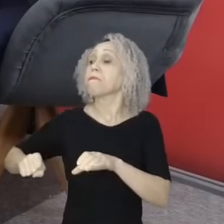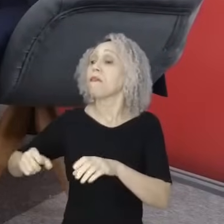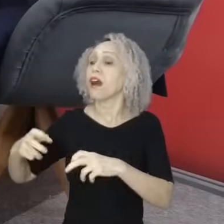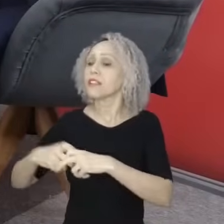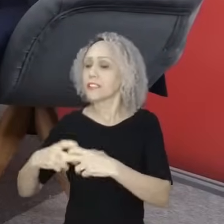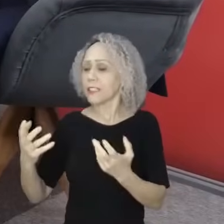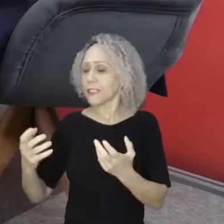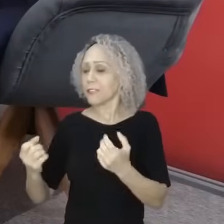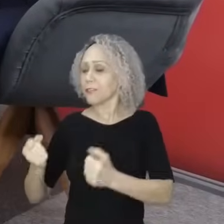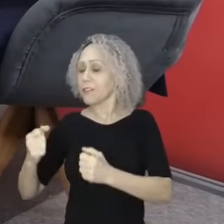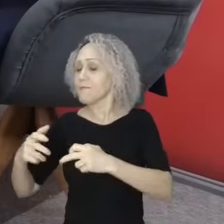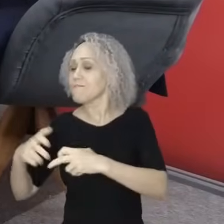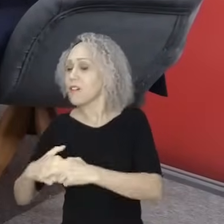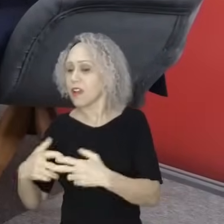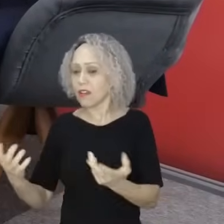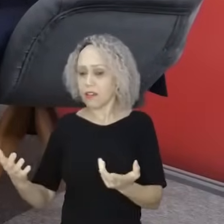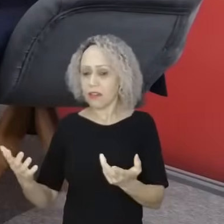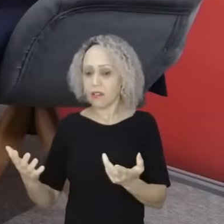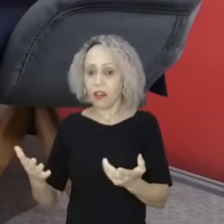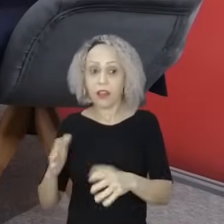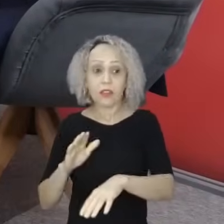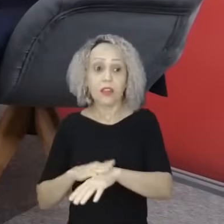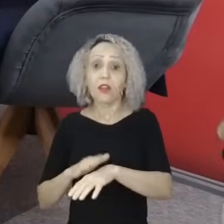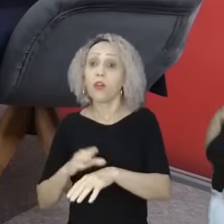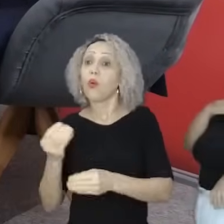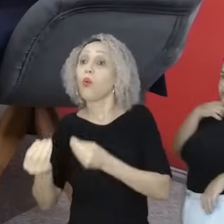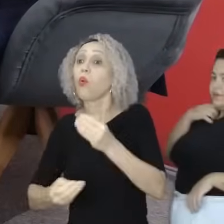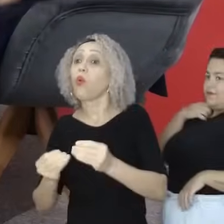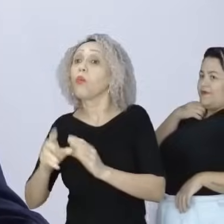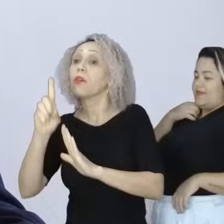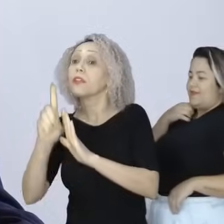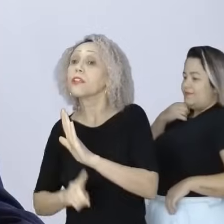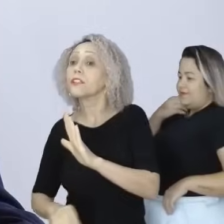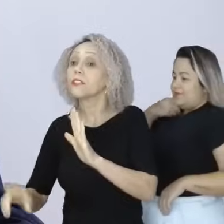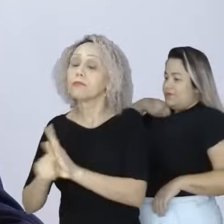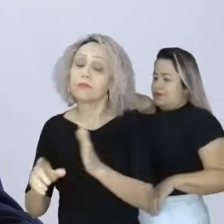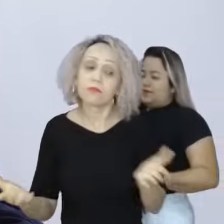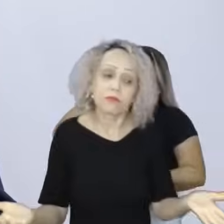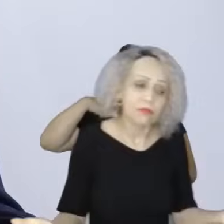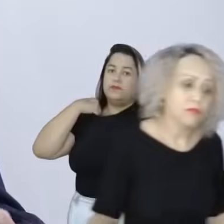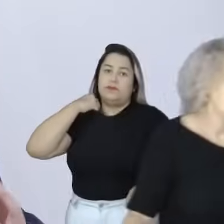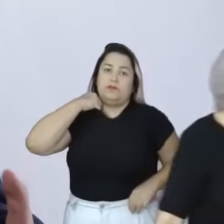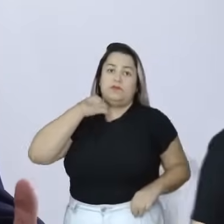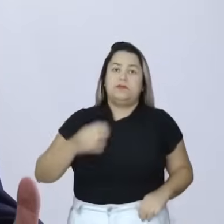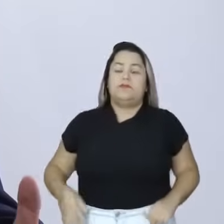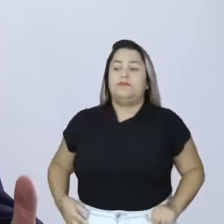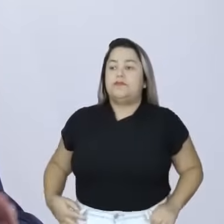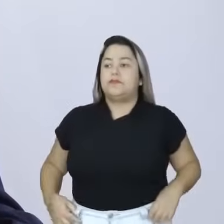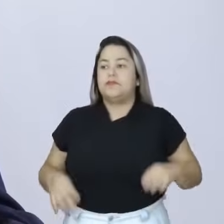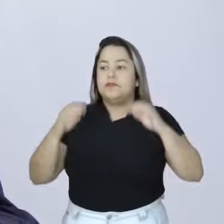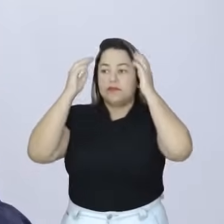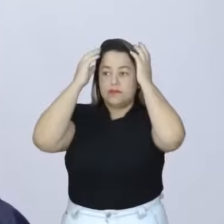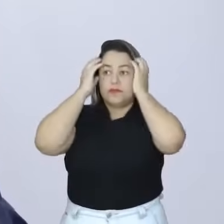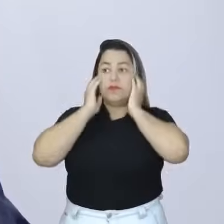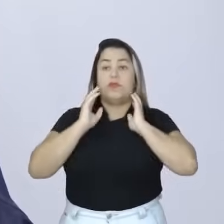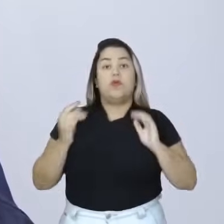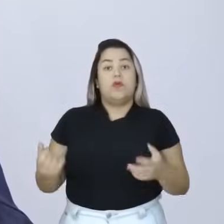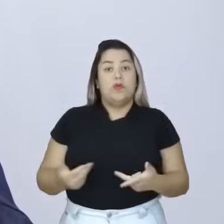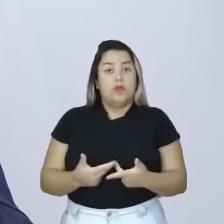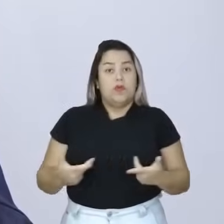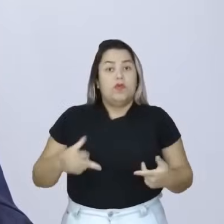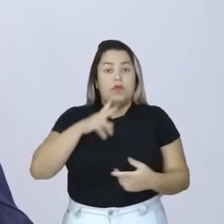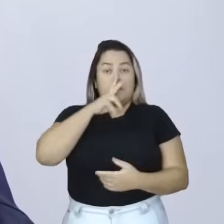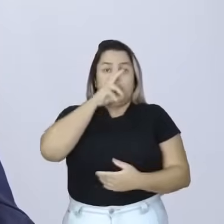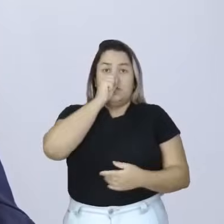hora da dificuldade não tem nenhum tipo de proteção, não tem nenhum tipo de acolhida. Então, essa é uma coisa que foi muito forte